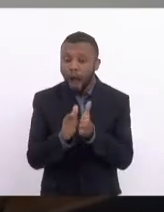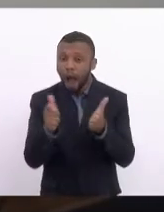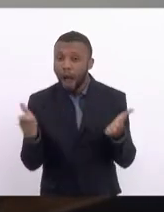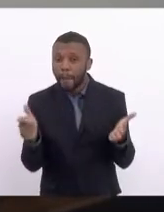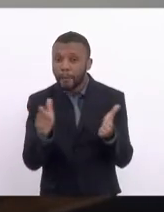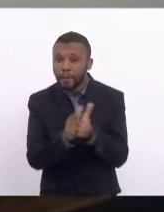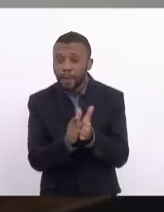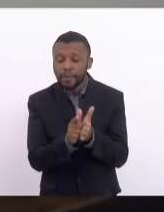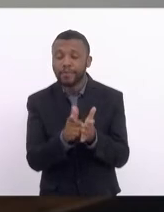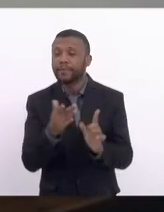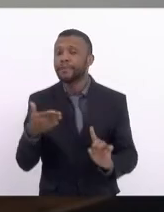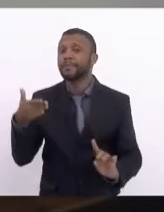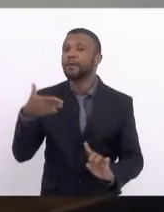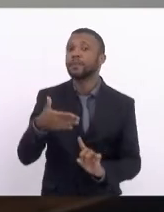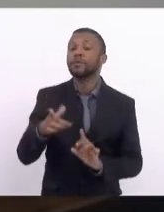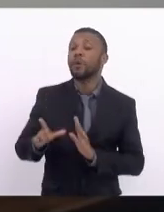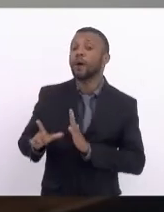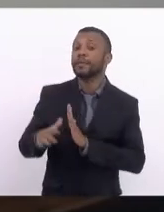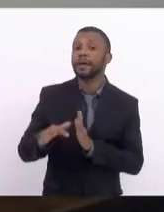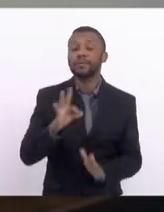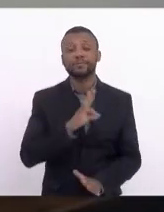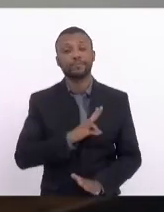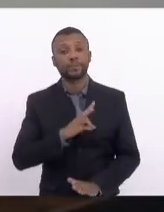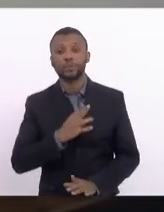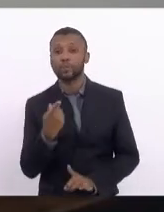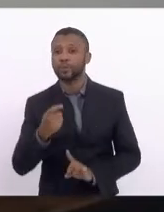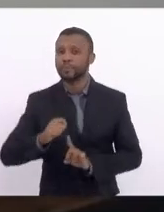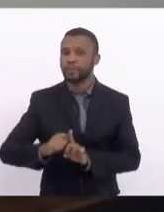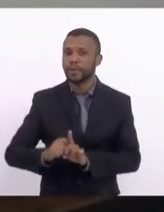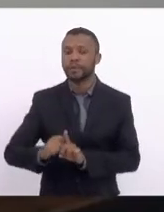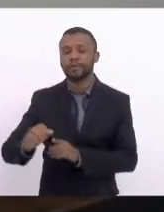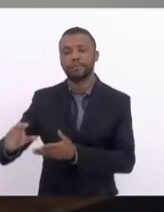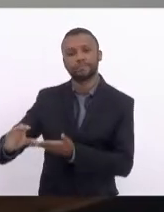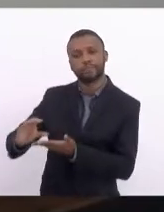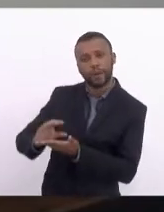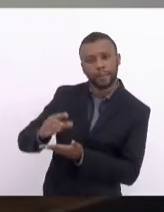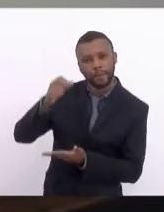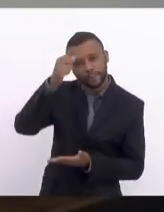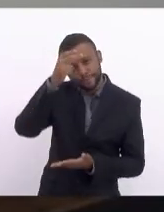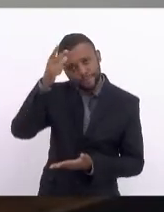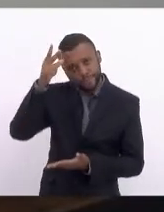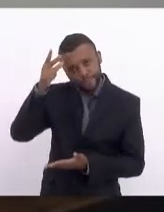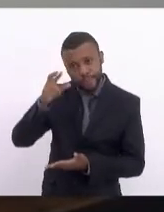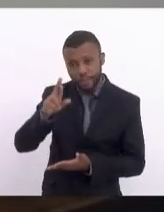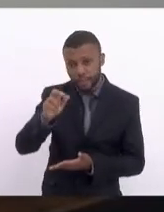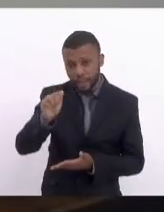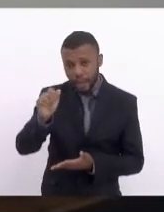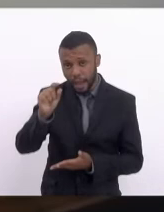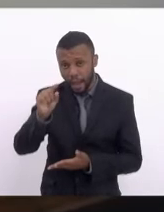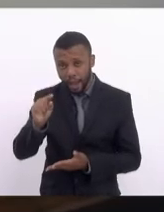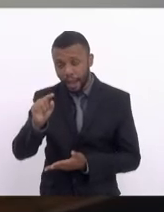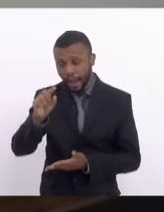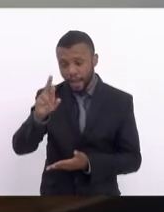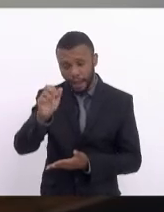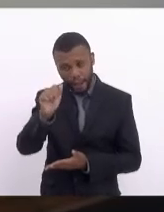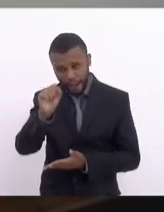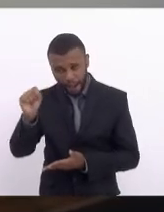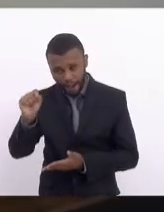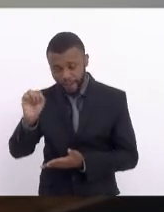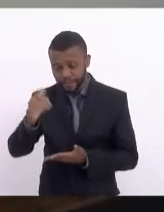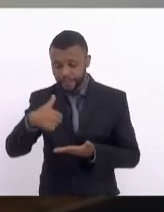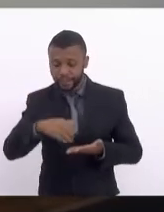de 2 meses no pagamento por parte da Prefeitura deste regime, desta RAIS, da gratificação referente ao